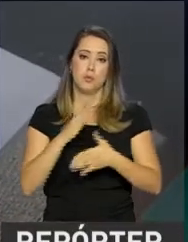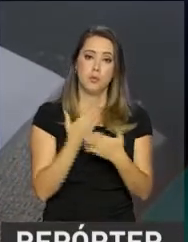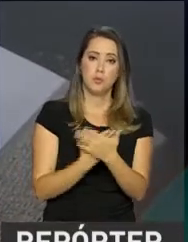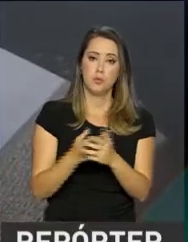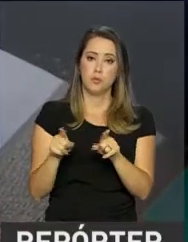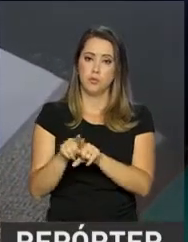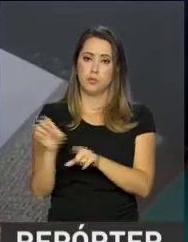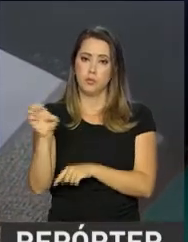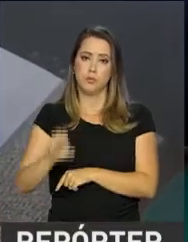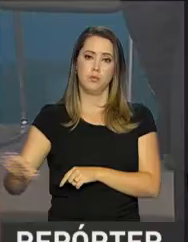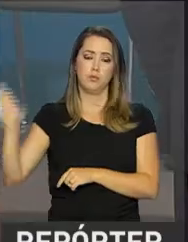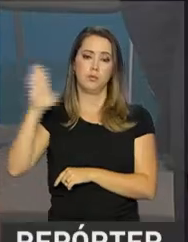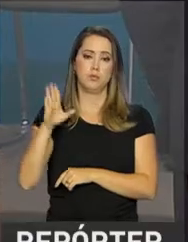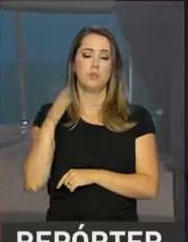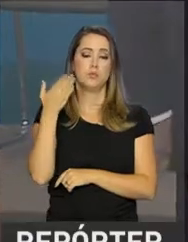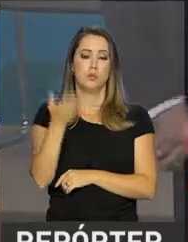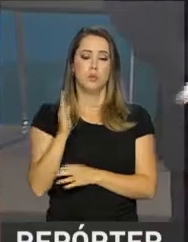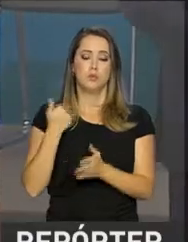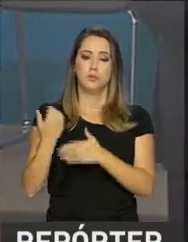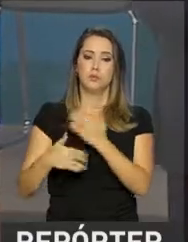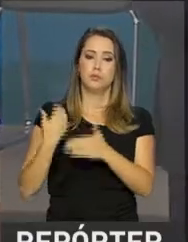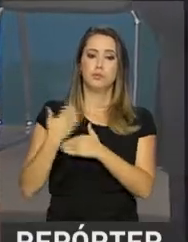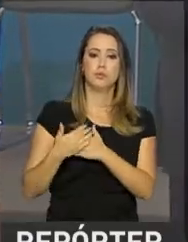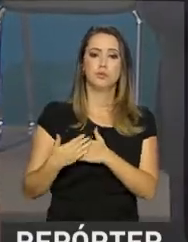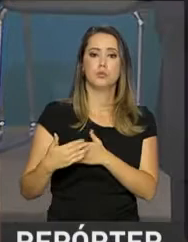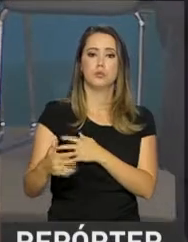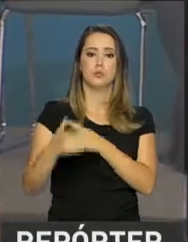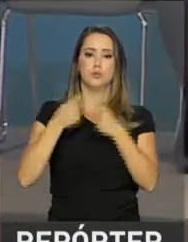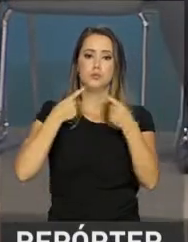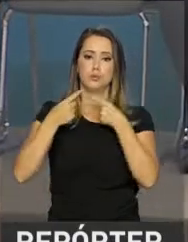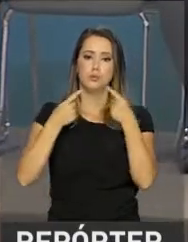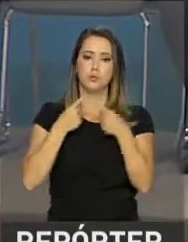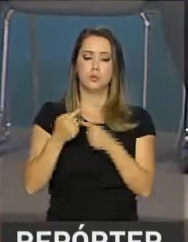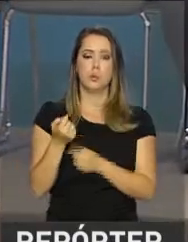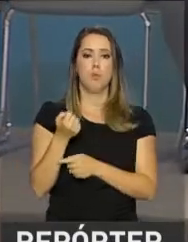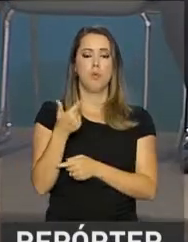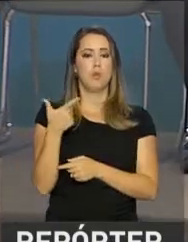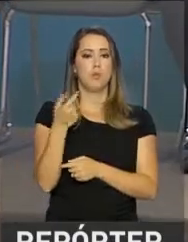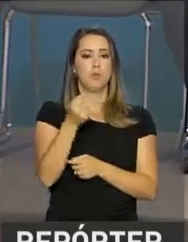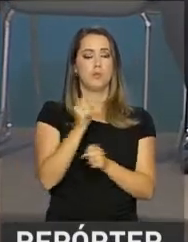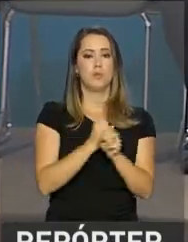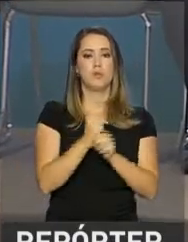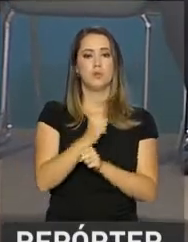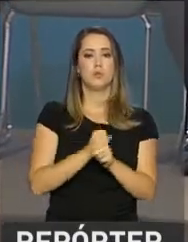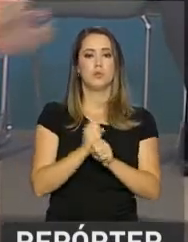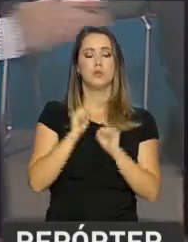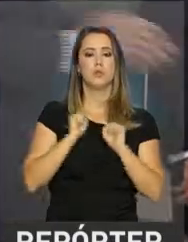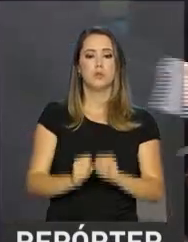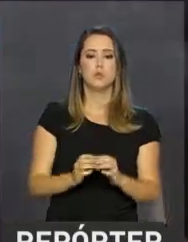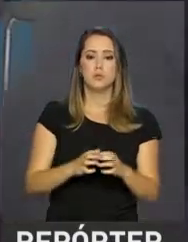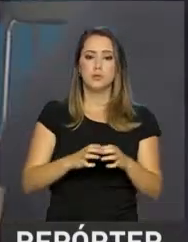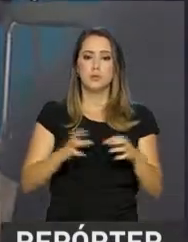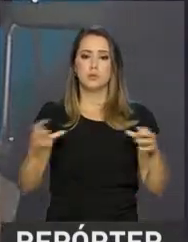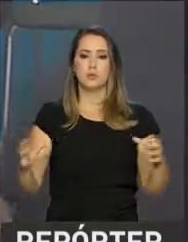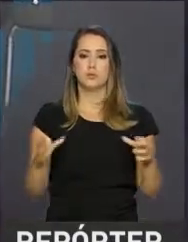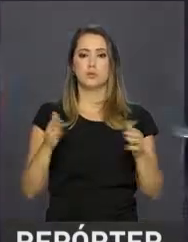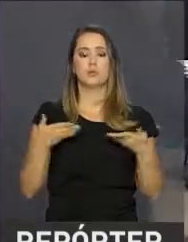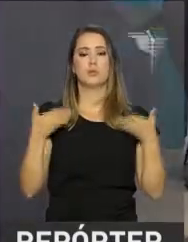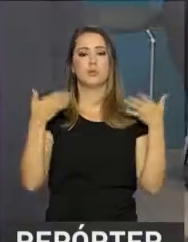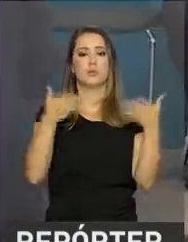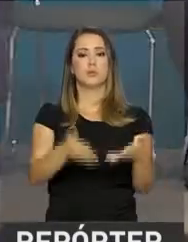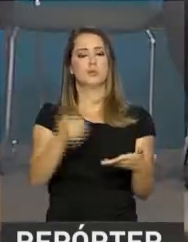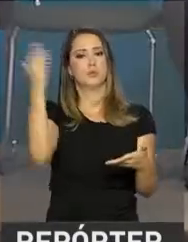ea união europeia que já vem sendo discutido há quase 20 anos e pode ampliar a participação